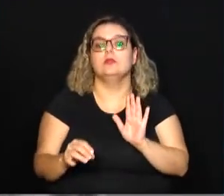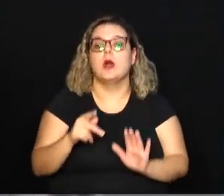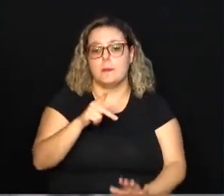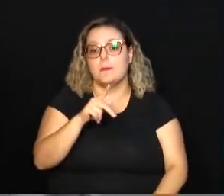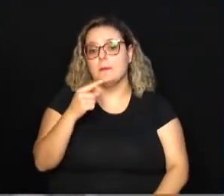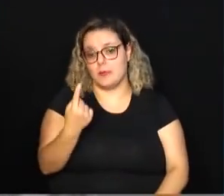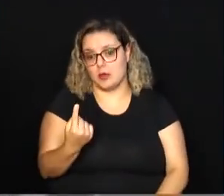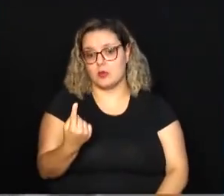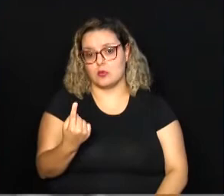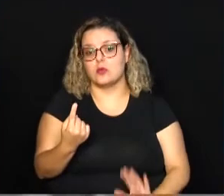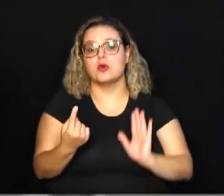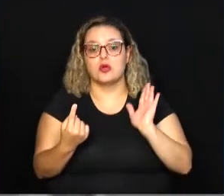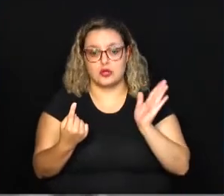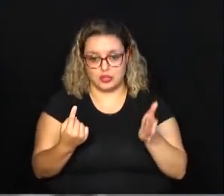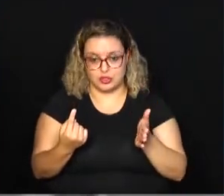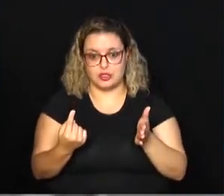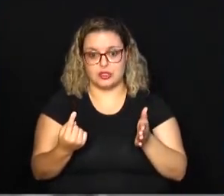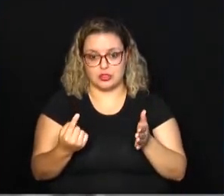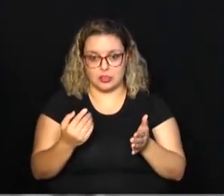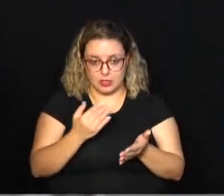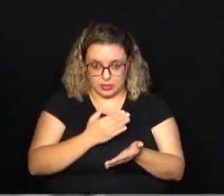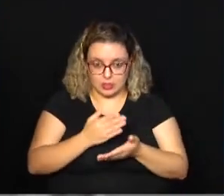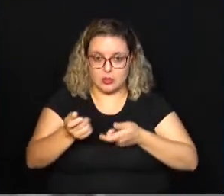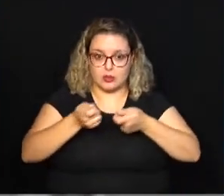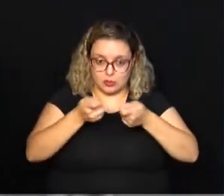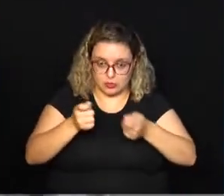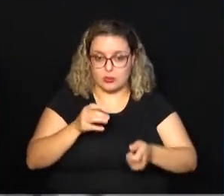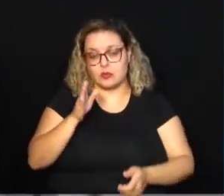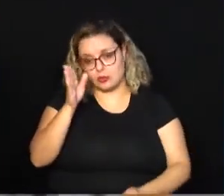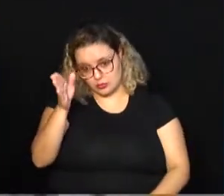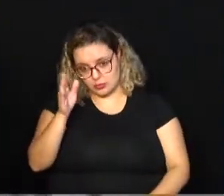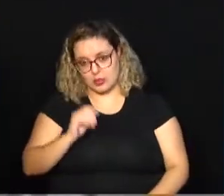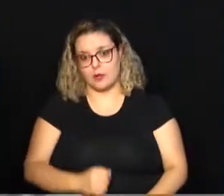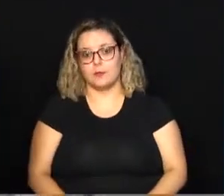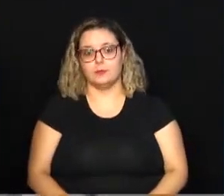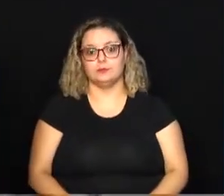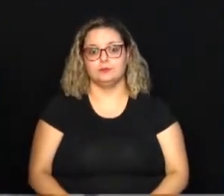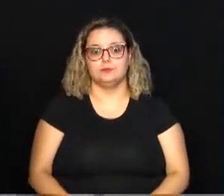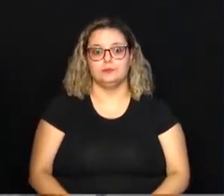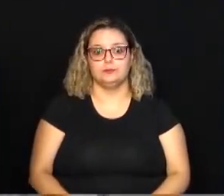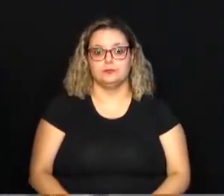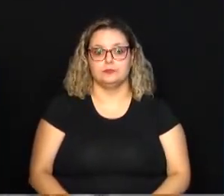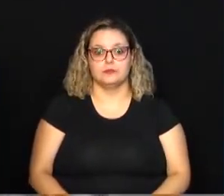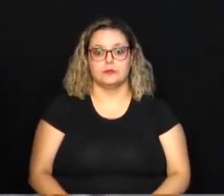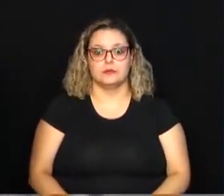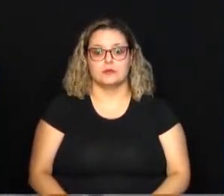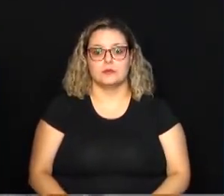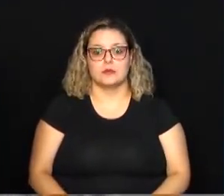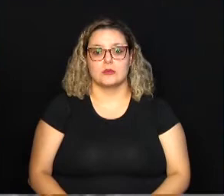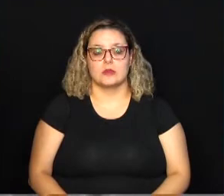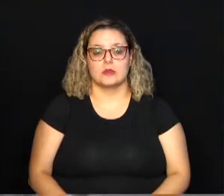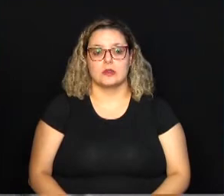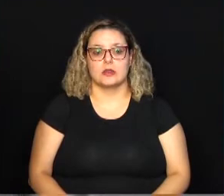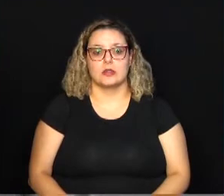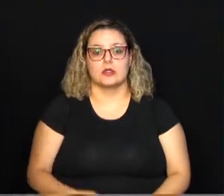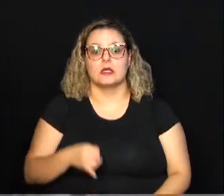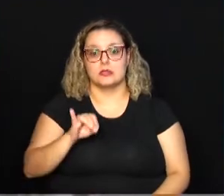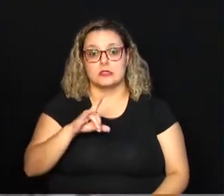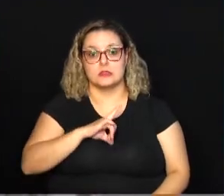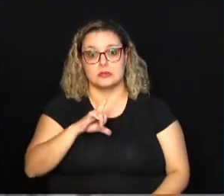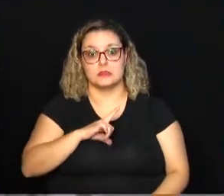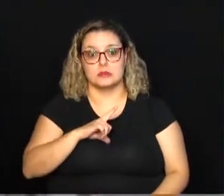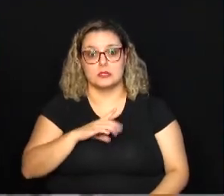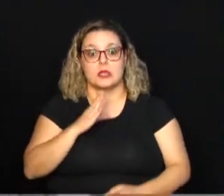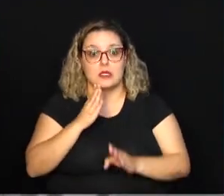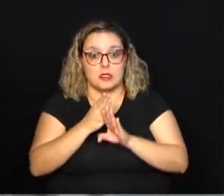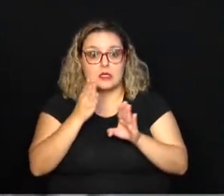variante P1, já estava predominando na cidade, né? Então, se tem se identificado isso